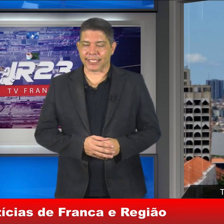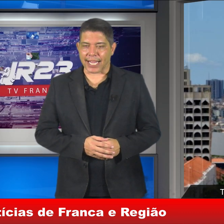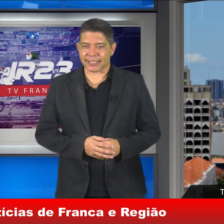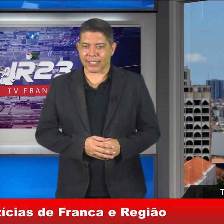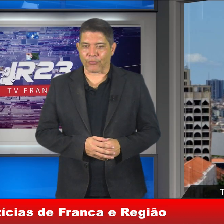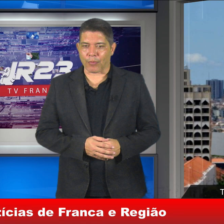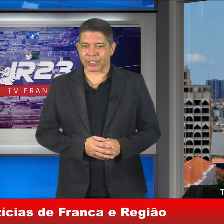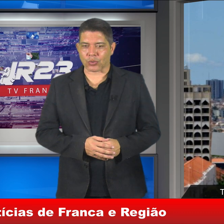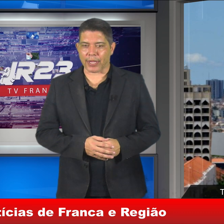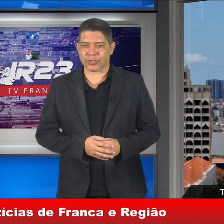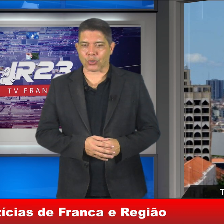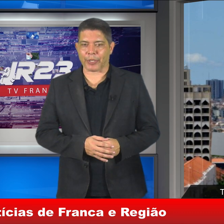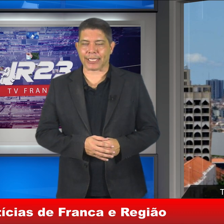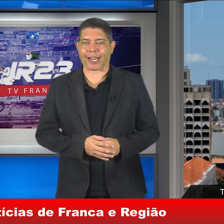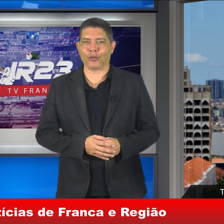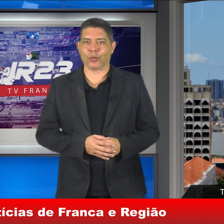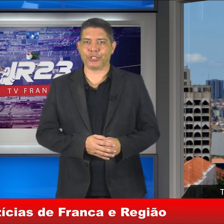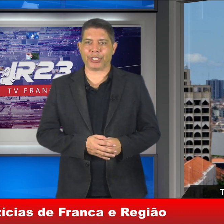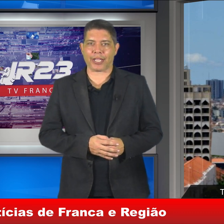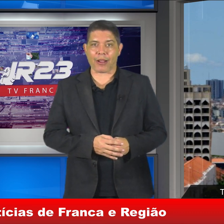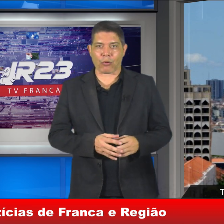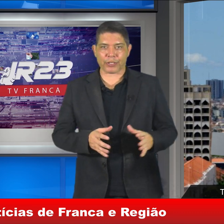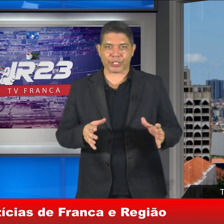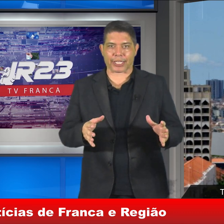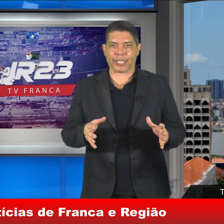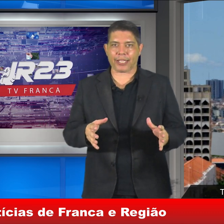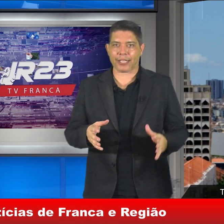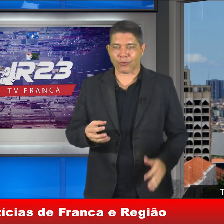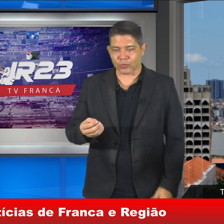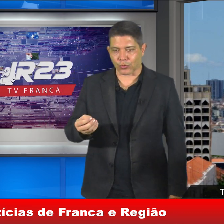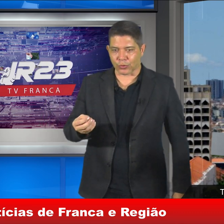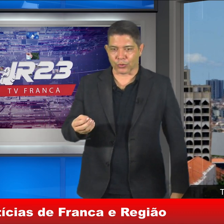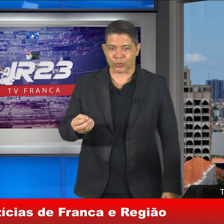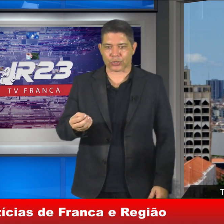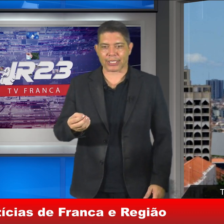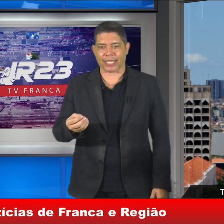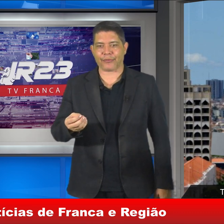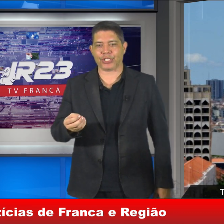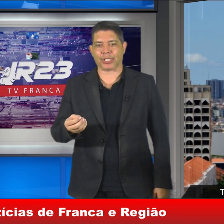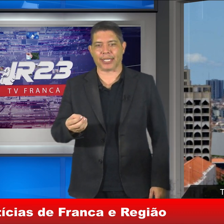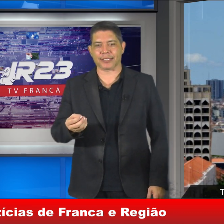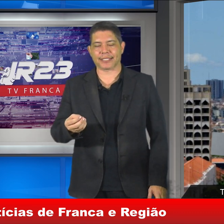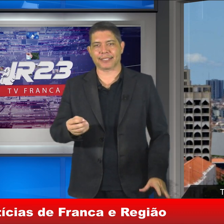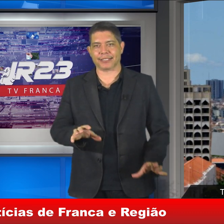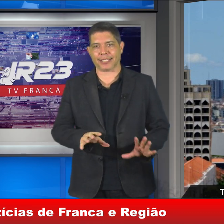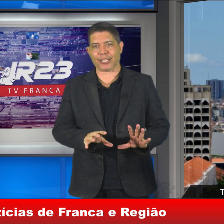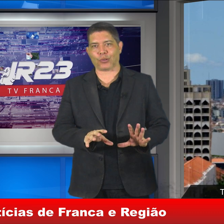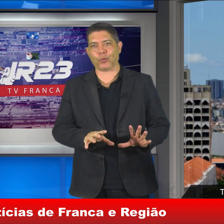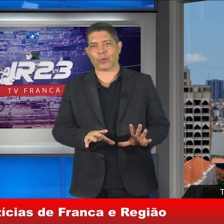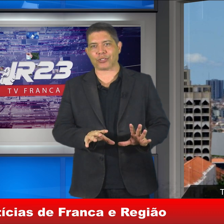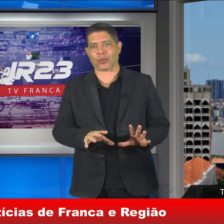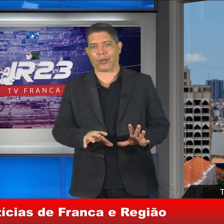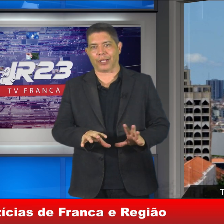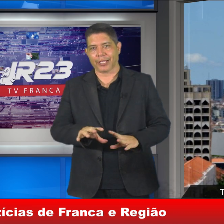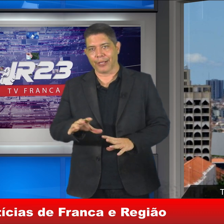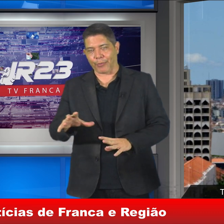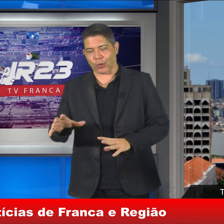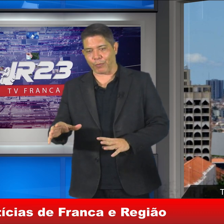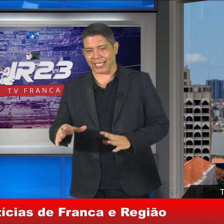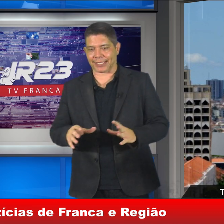7h10, as informações sobre tecnologia hoje aqui com tudo no JR23. Nem tudo é